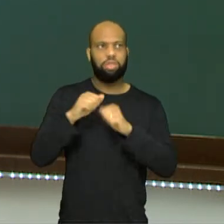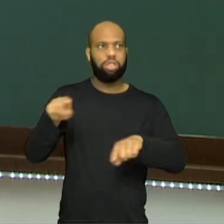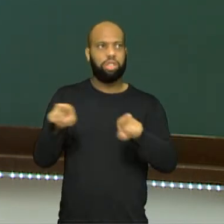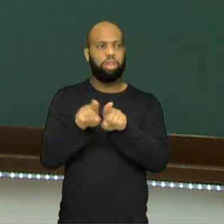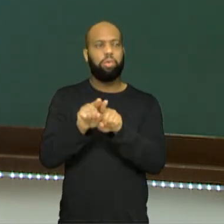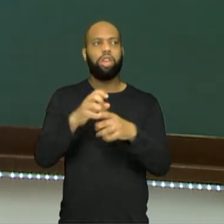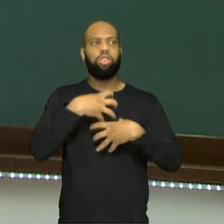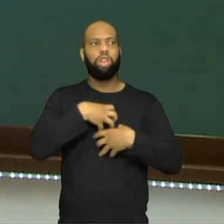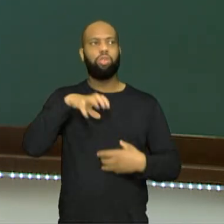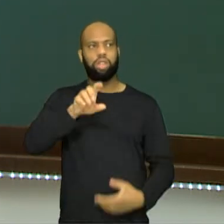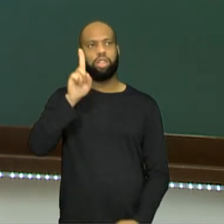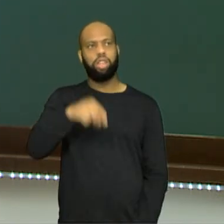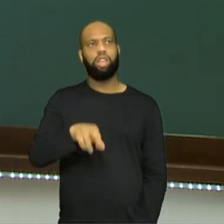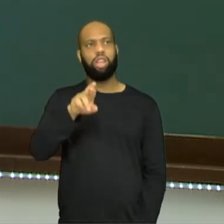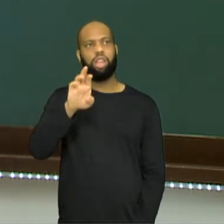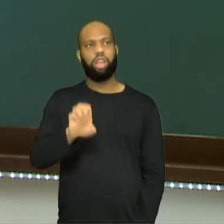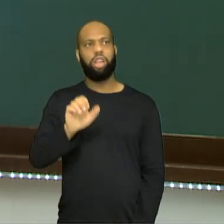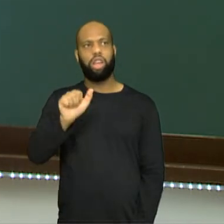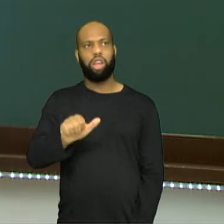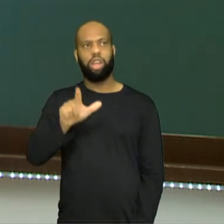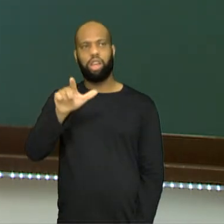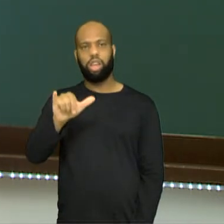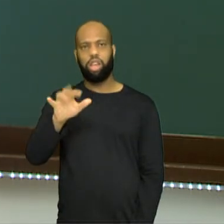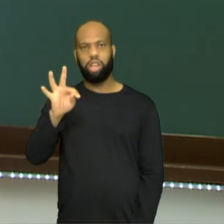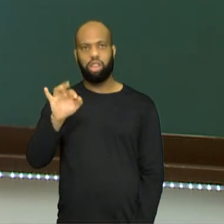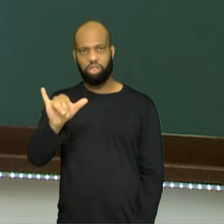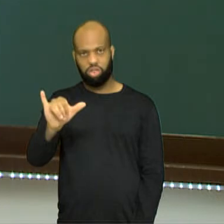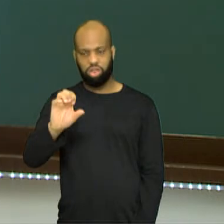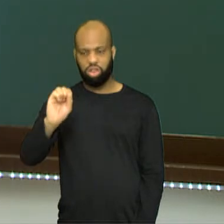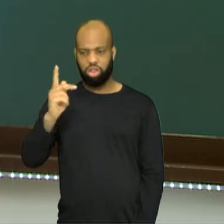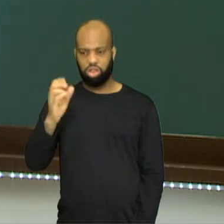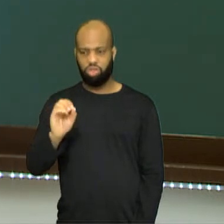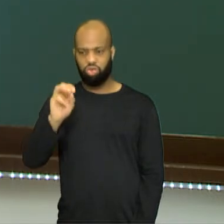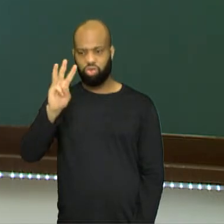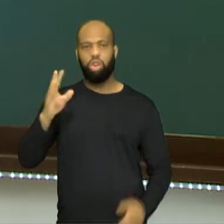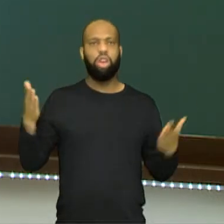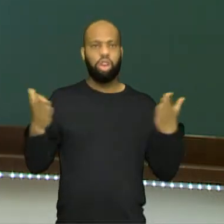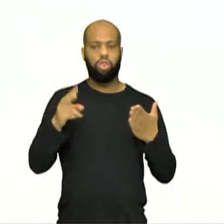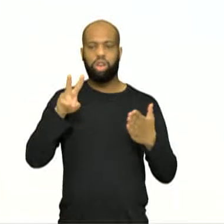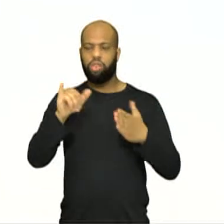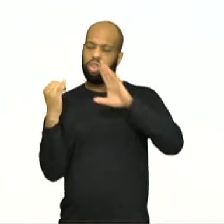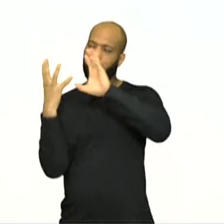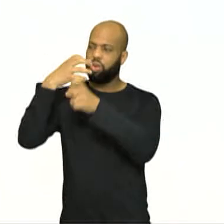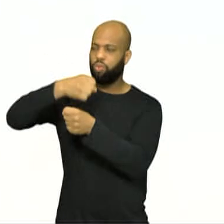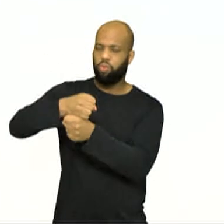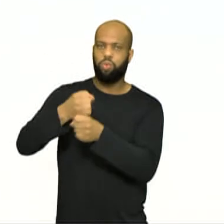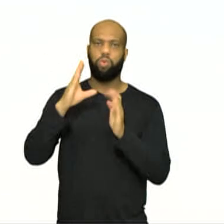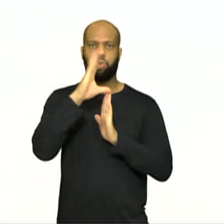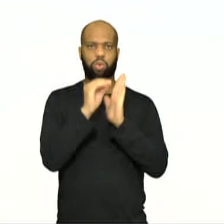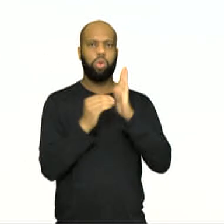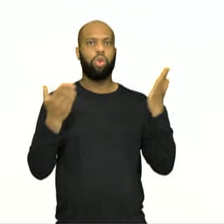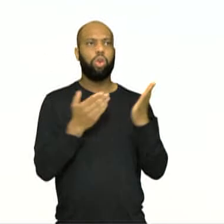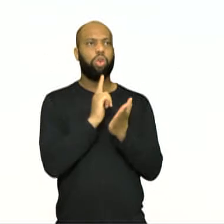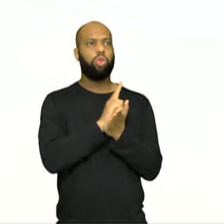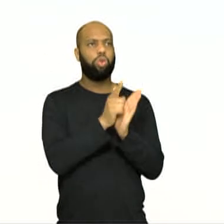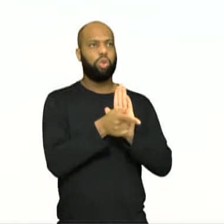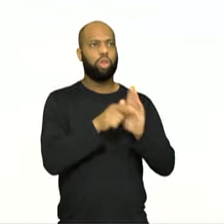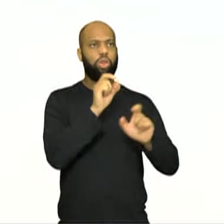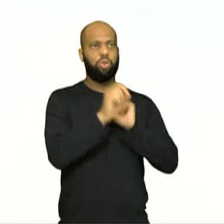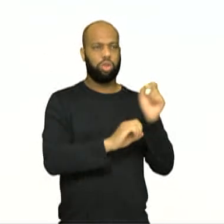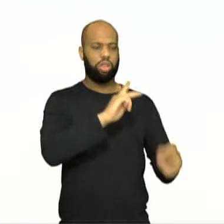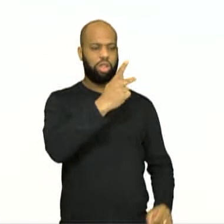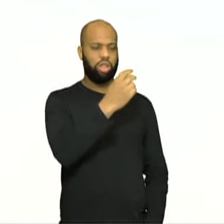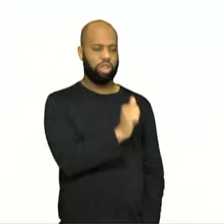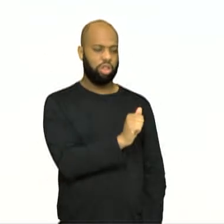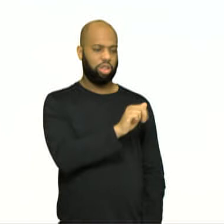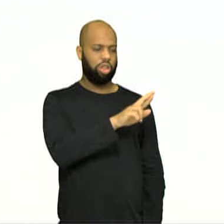formam esses reality shows. Vamos retomar o conteúdo. Nesta aula, estudamos o gênero charge. Nós